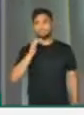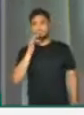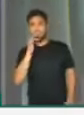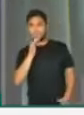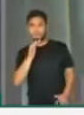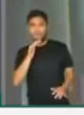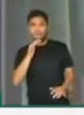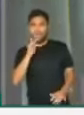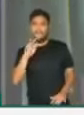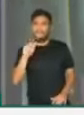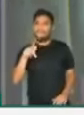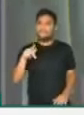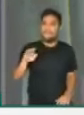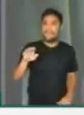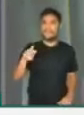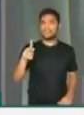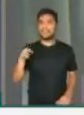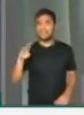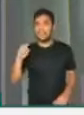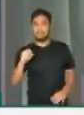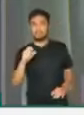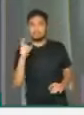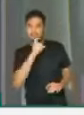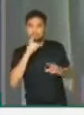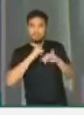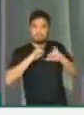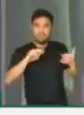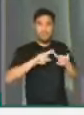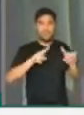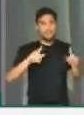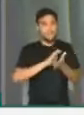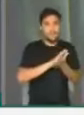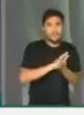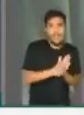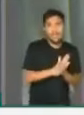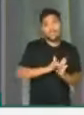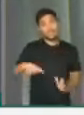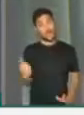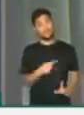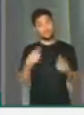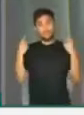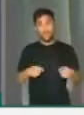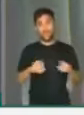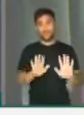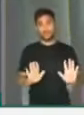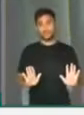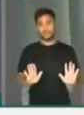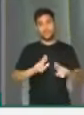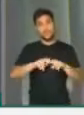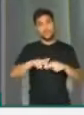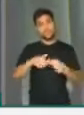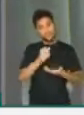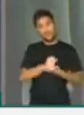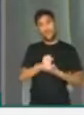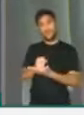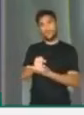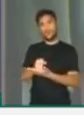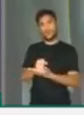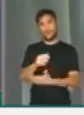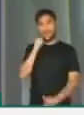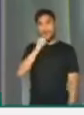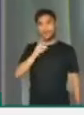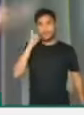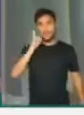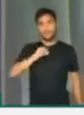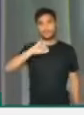de agressões, de preconceito, e nós precisamos enfrentar isto. Por isso eu expresso aqui a minha solidariedade à deputada Joyce,